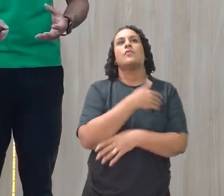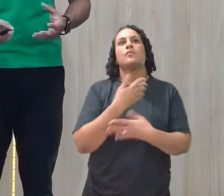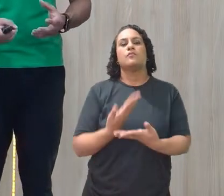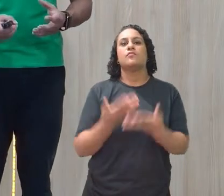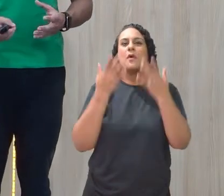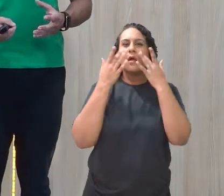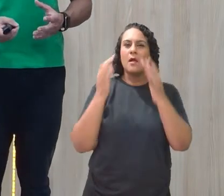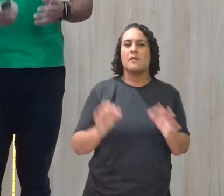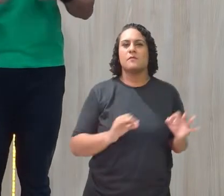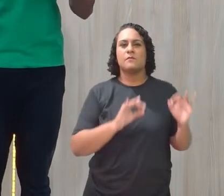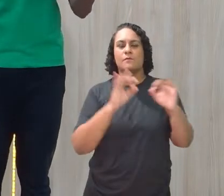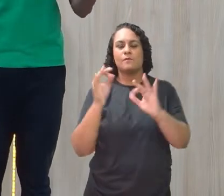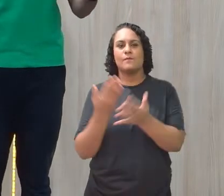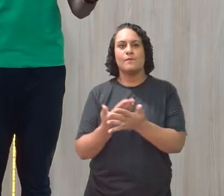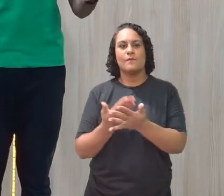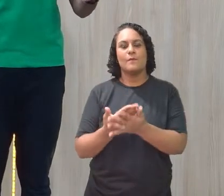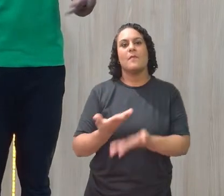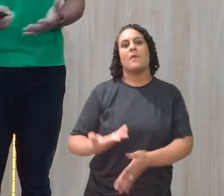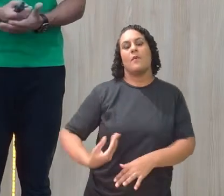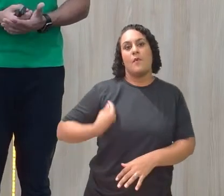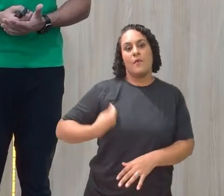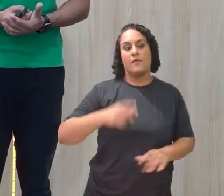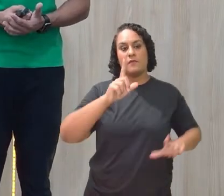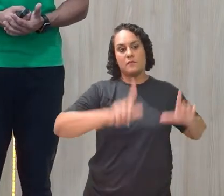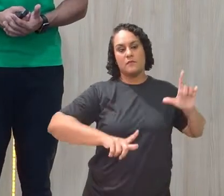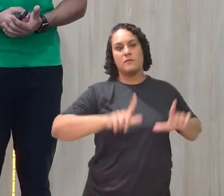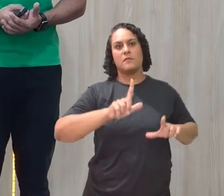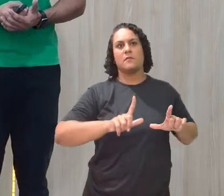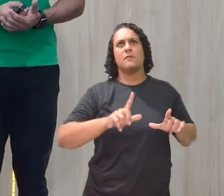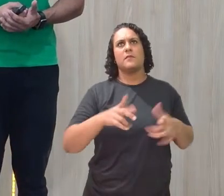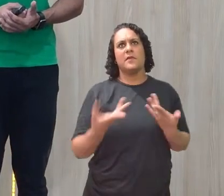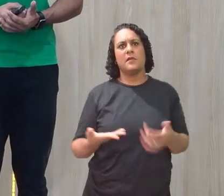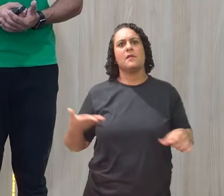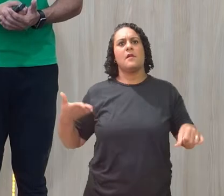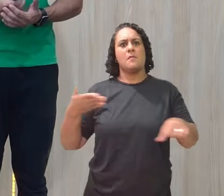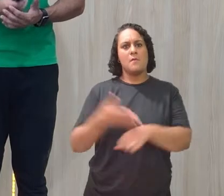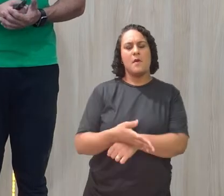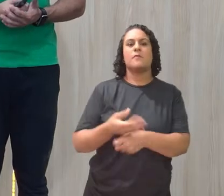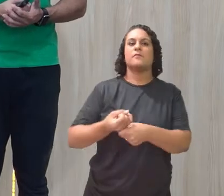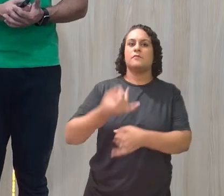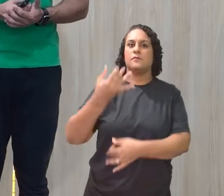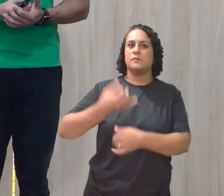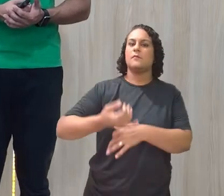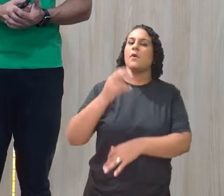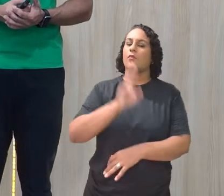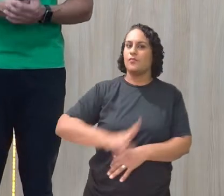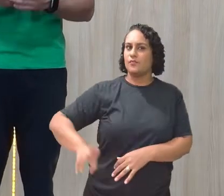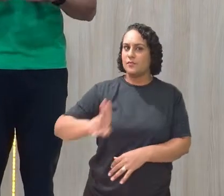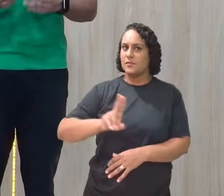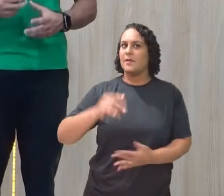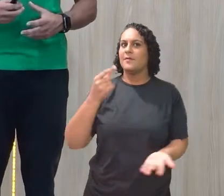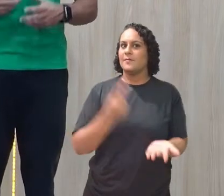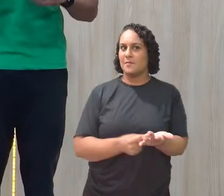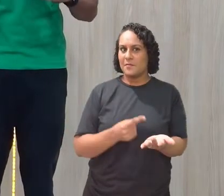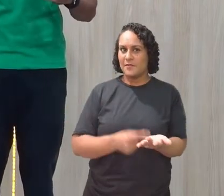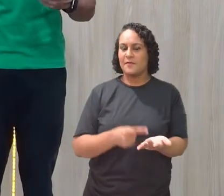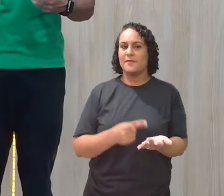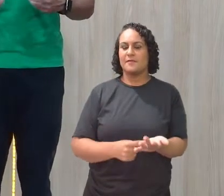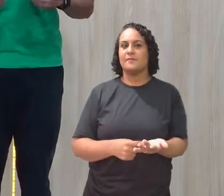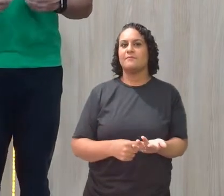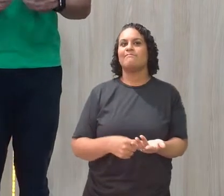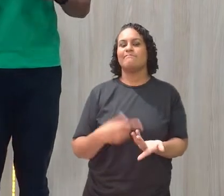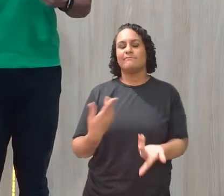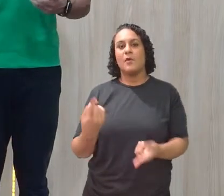aula ao vivo, né, pela TV, e está logado lá através do aplicativo pelo celular, porque ele vê a